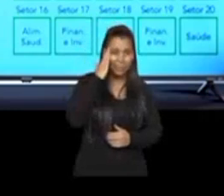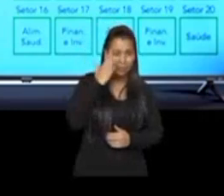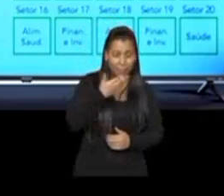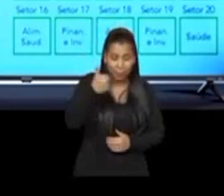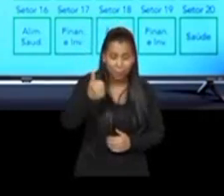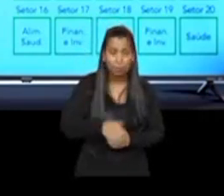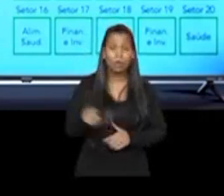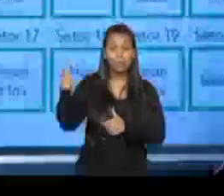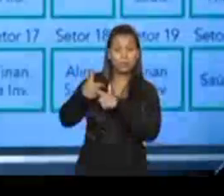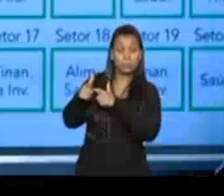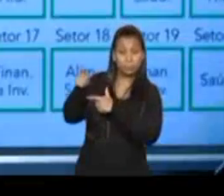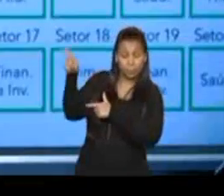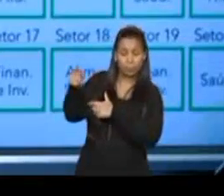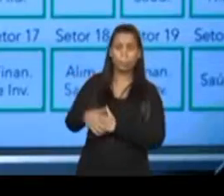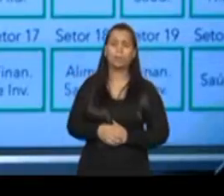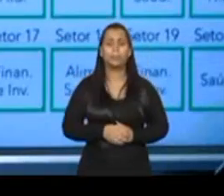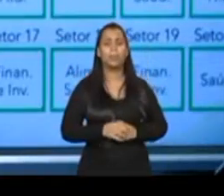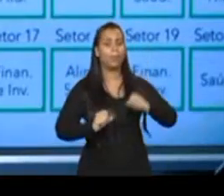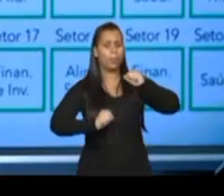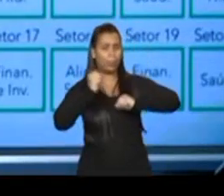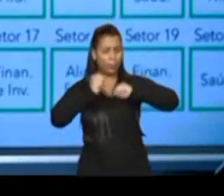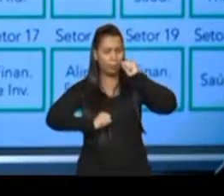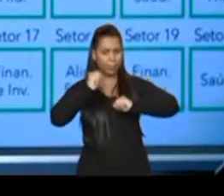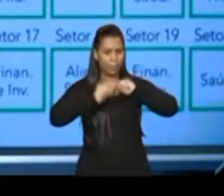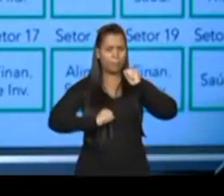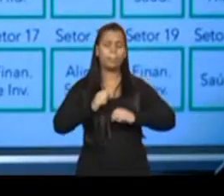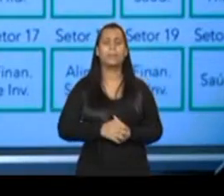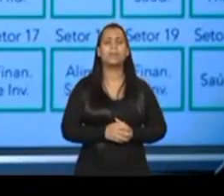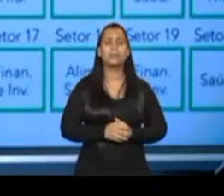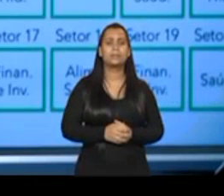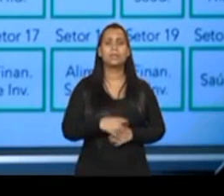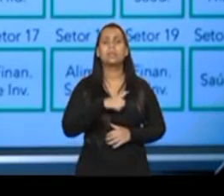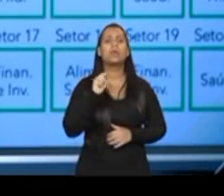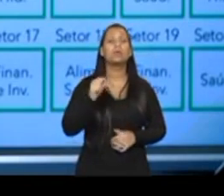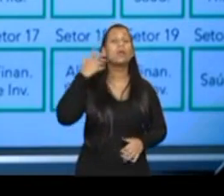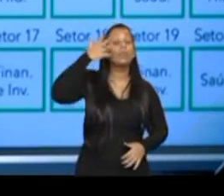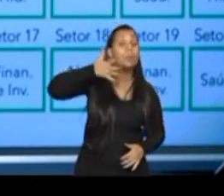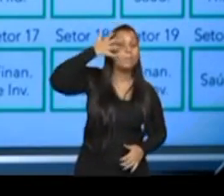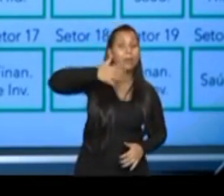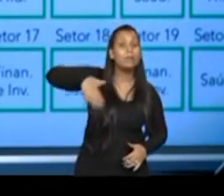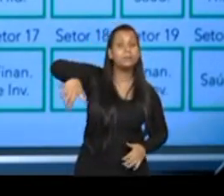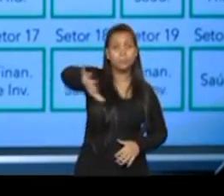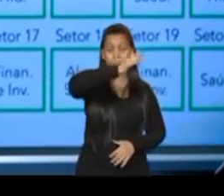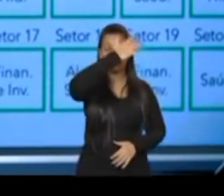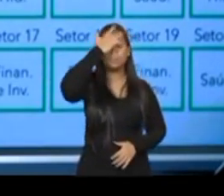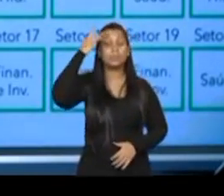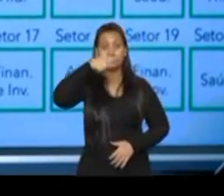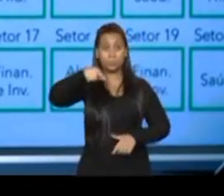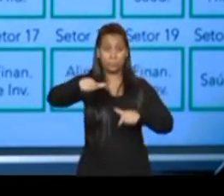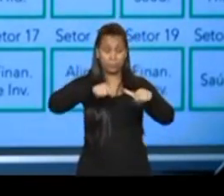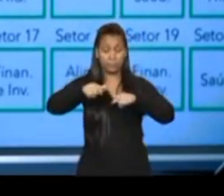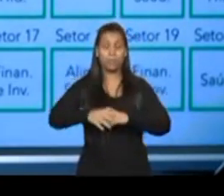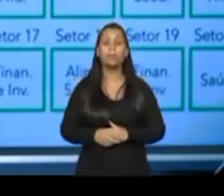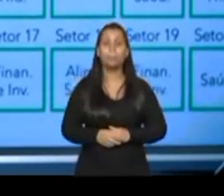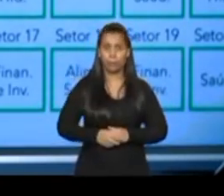neste problema. Uma empresa oferece bimestralmente uma palestra a seus colaboradores. Os temas sugeridos para o